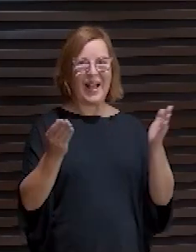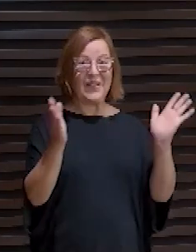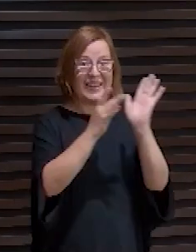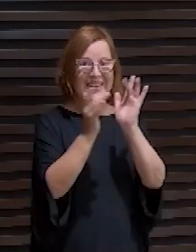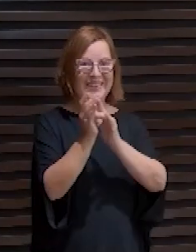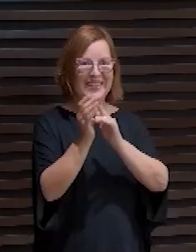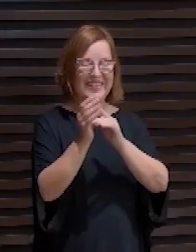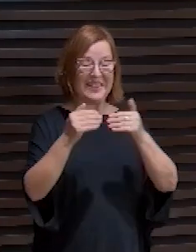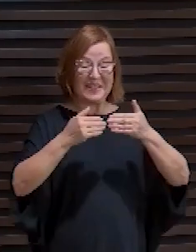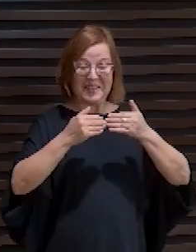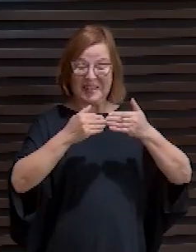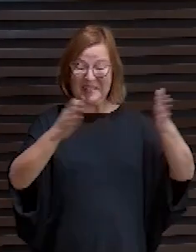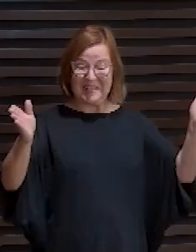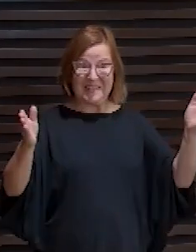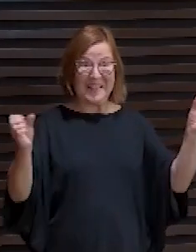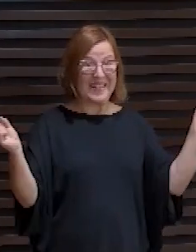Deus Pai, no qual podem